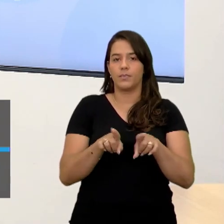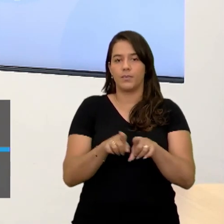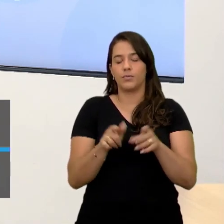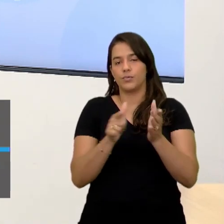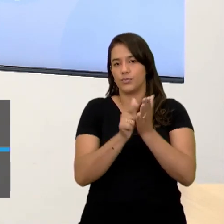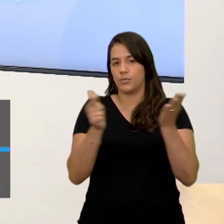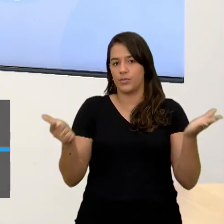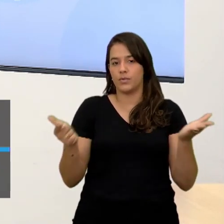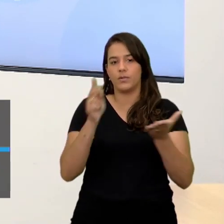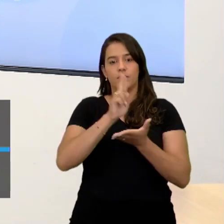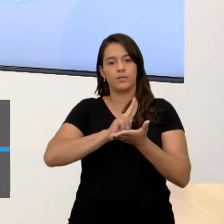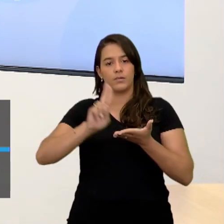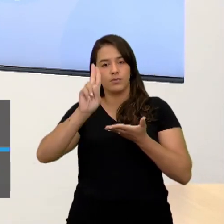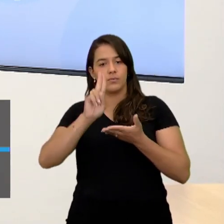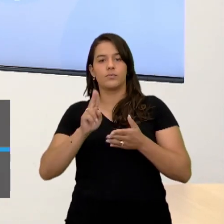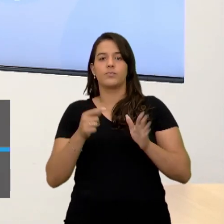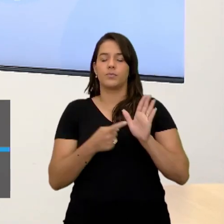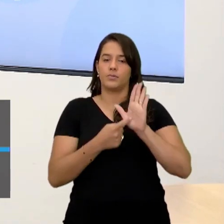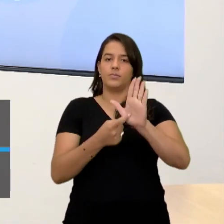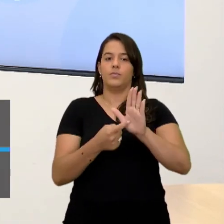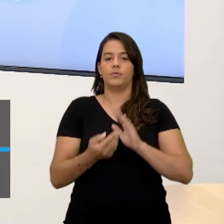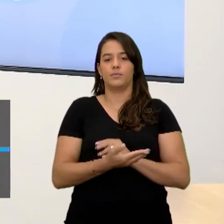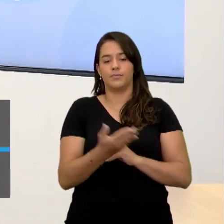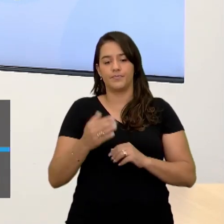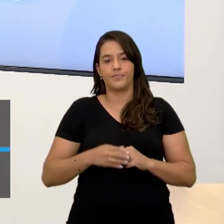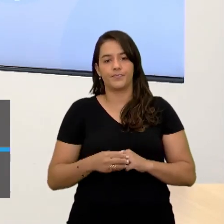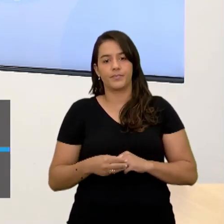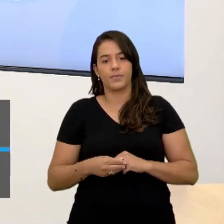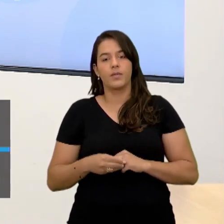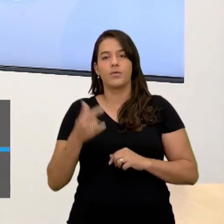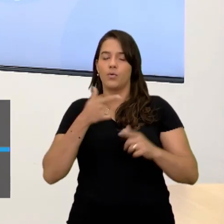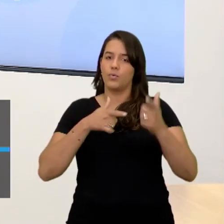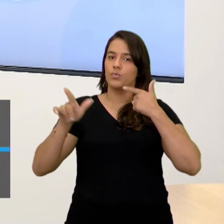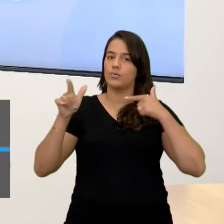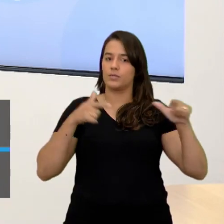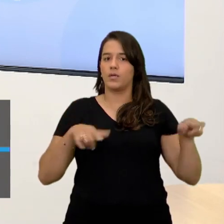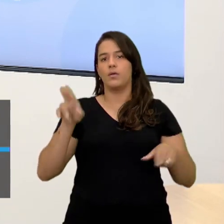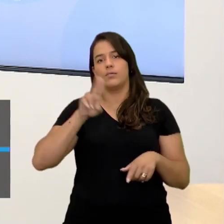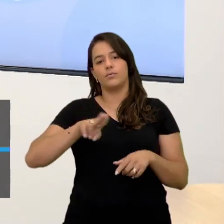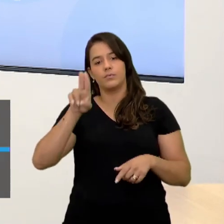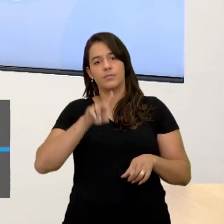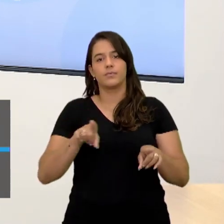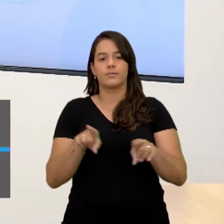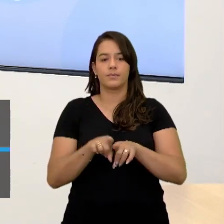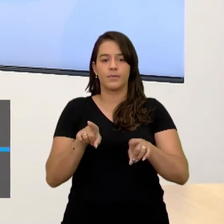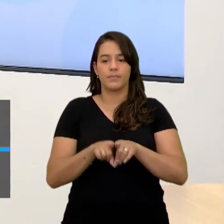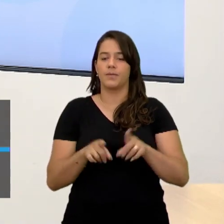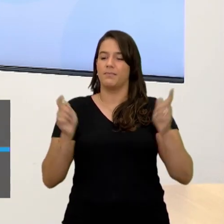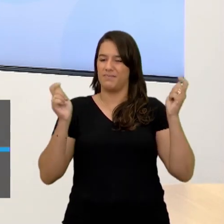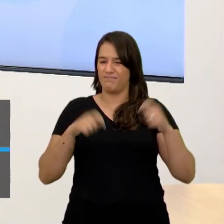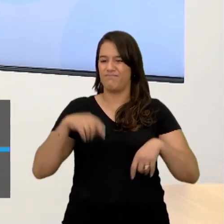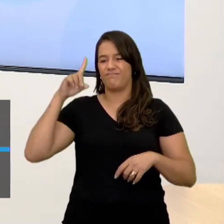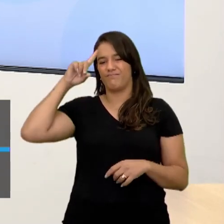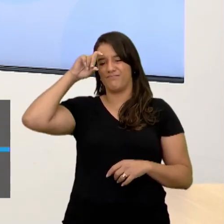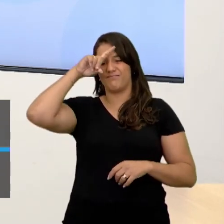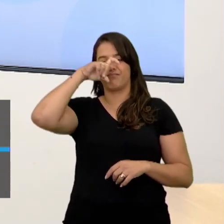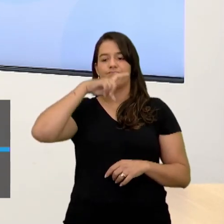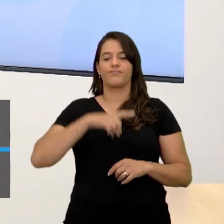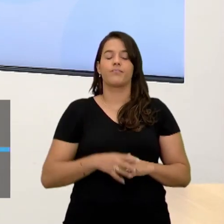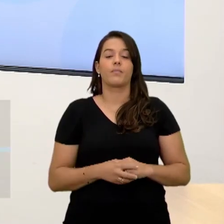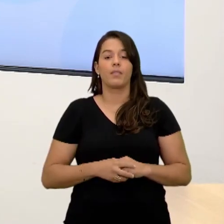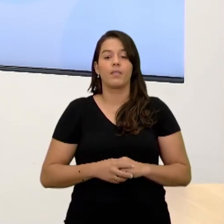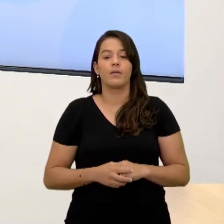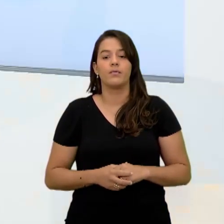seja, é Creative Commons, a gente traz para cá. Não que eu não queira utilizar os demais, mas, nossa, dá um trabalho. Vamos lá.